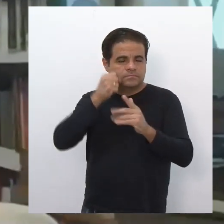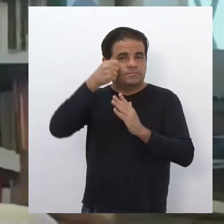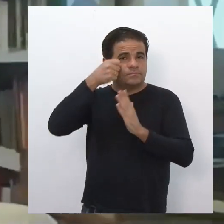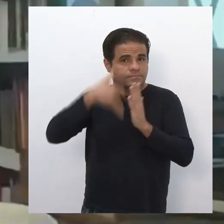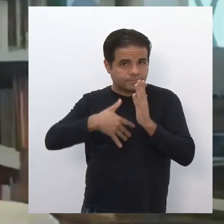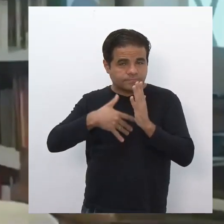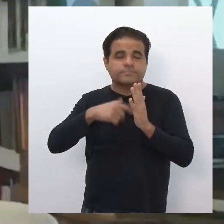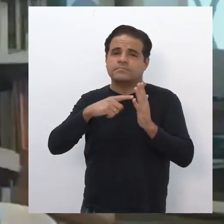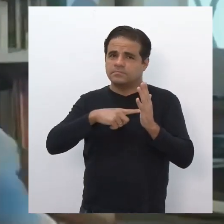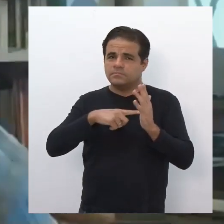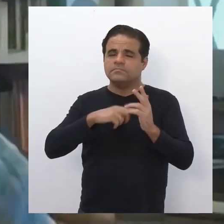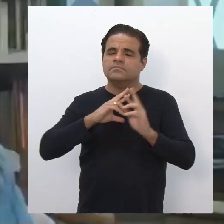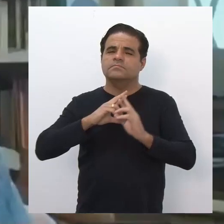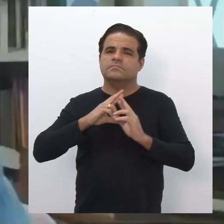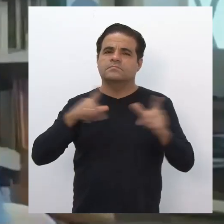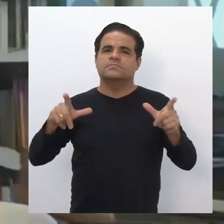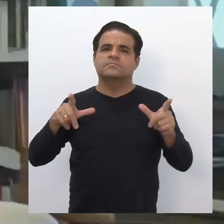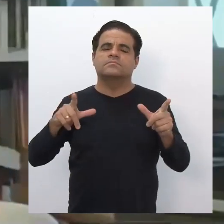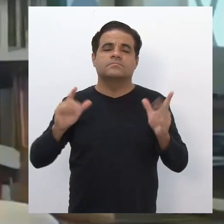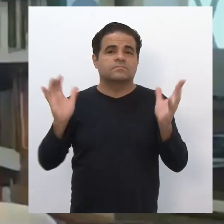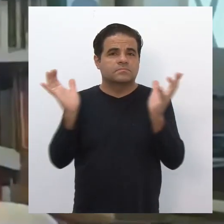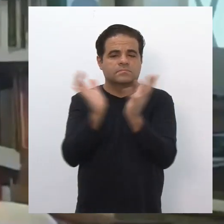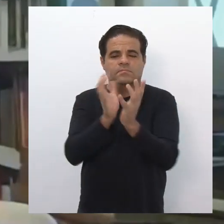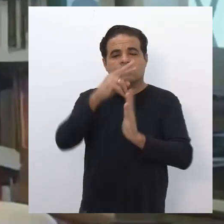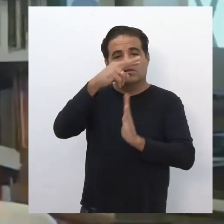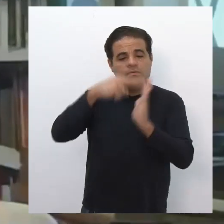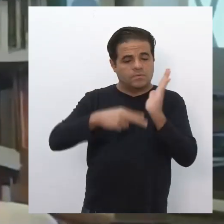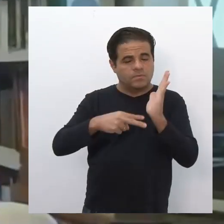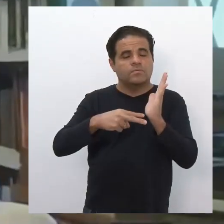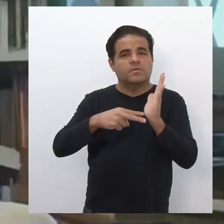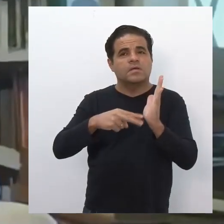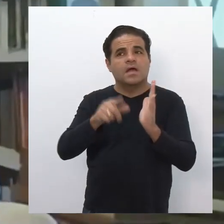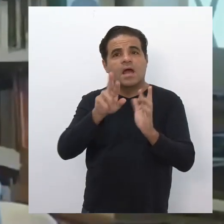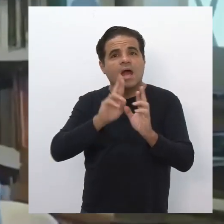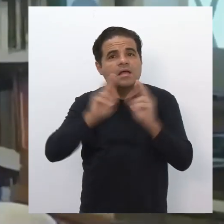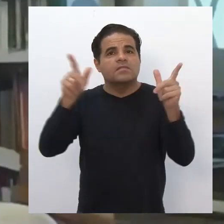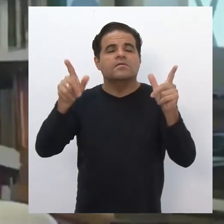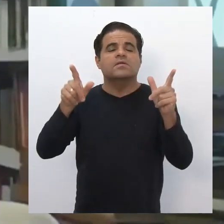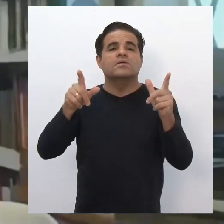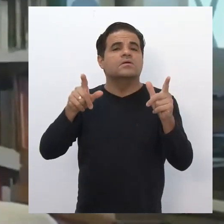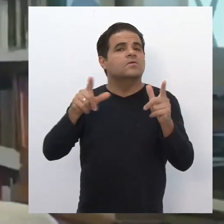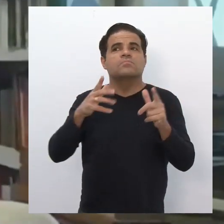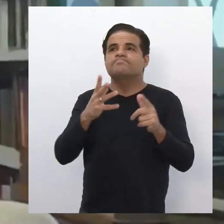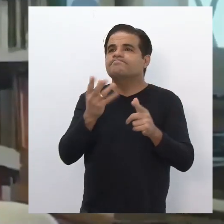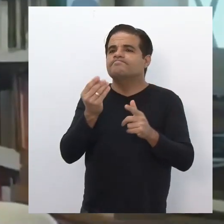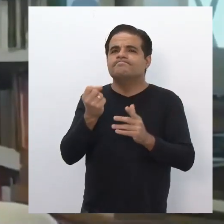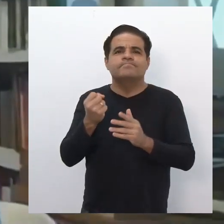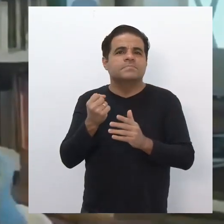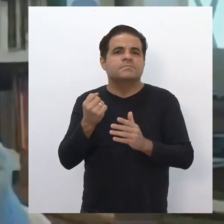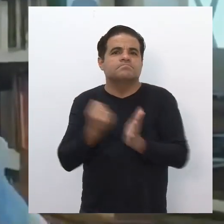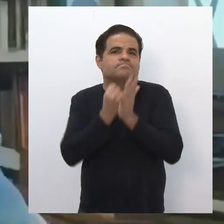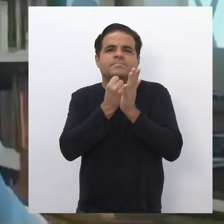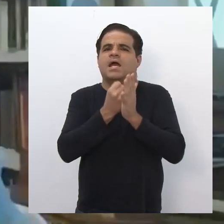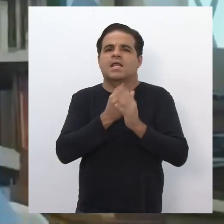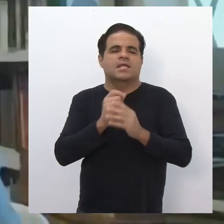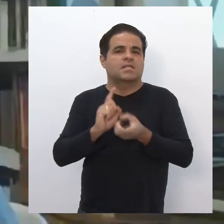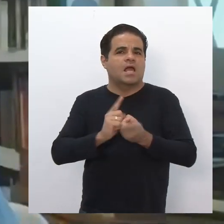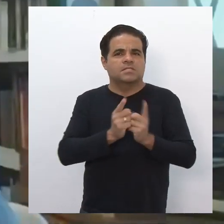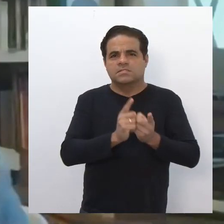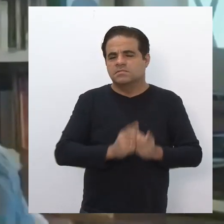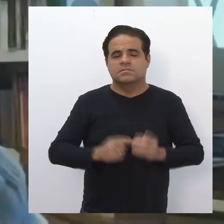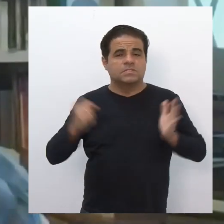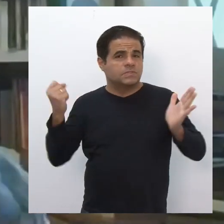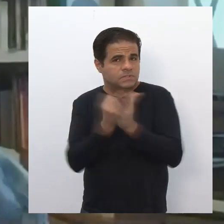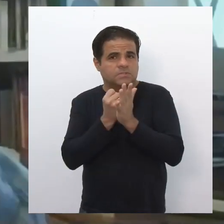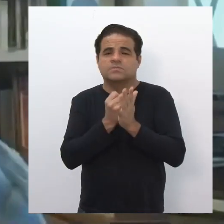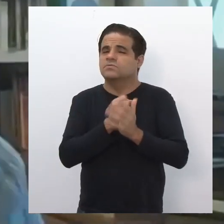há diferenças, tá? Para o clube de leitura, as diferenças não são tão marcantes, quer dizer, a dinâmica do clube de